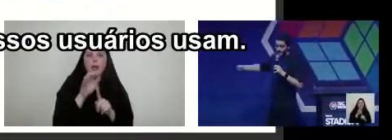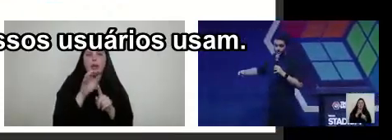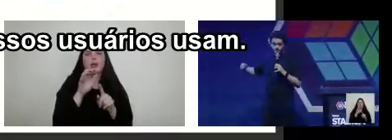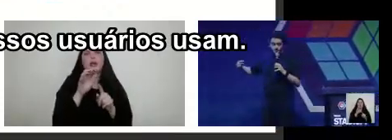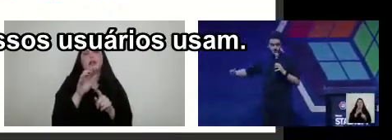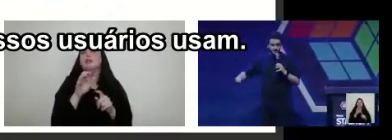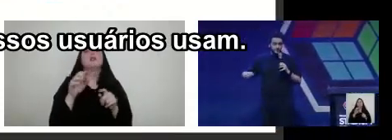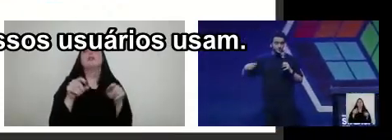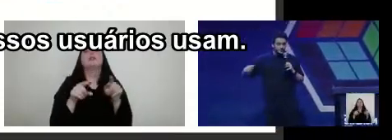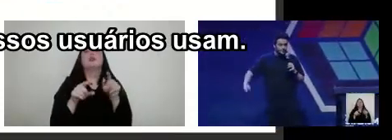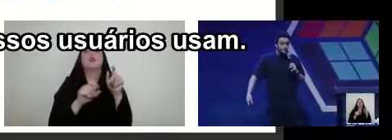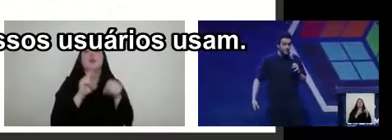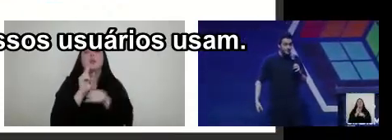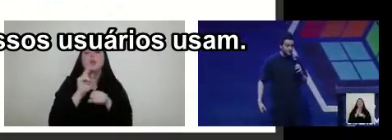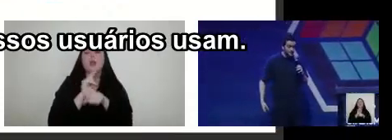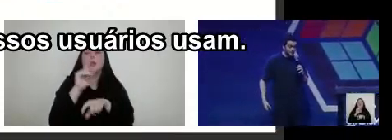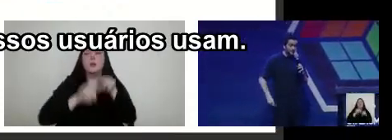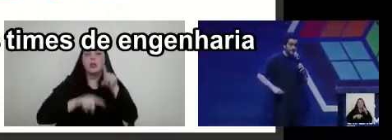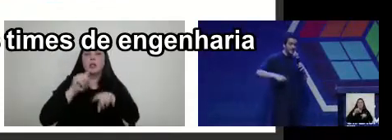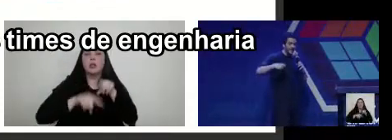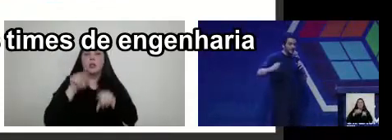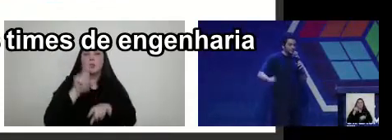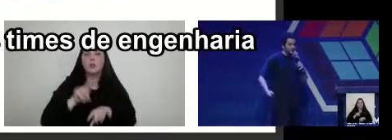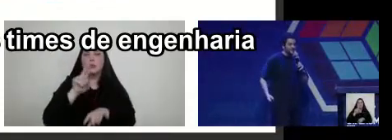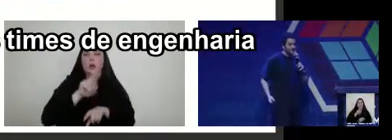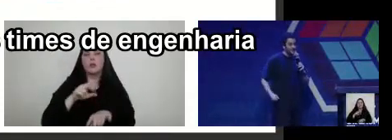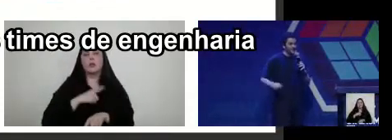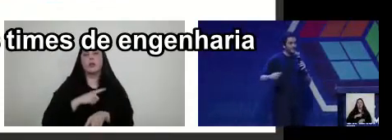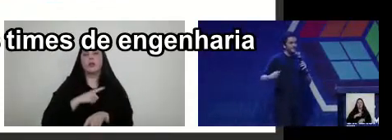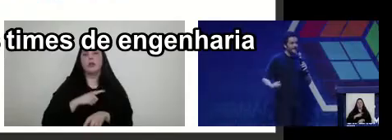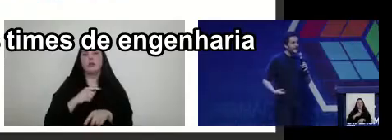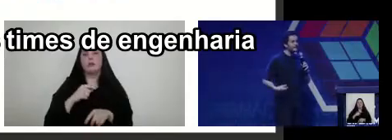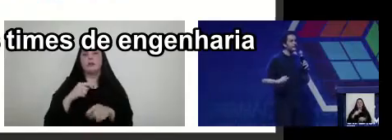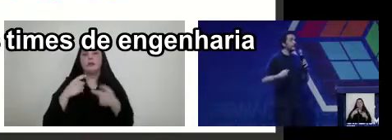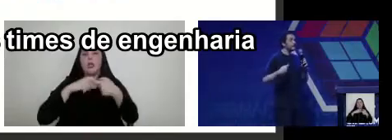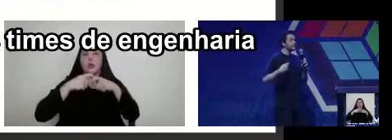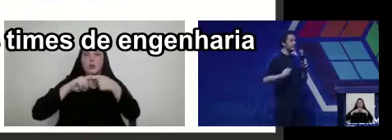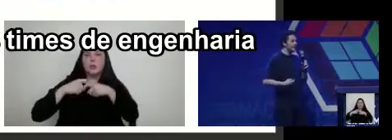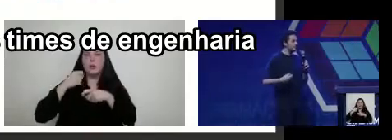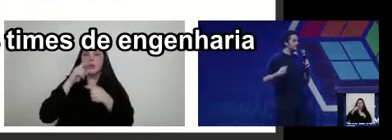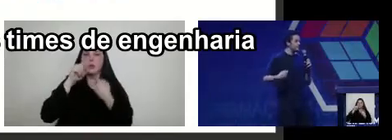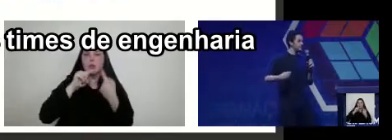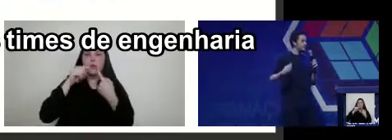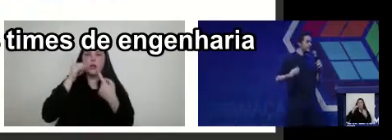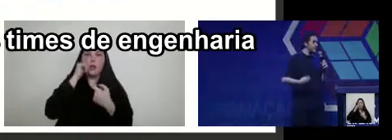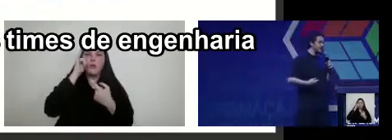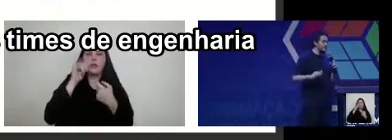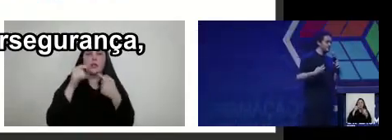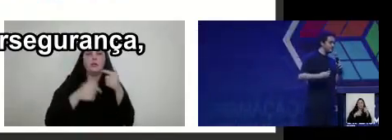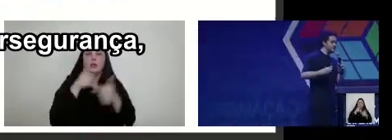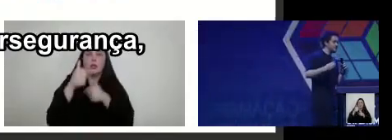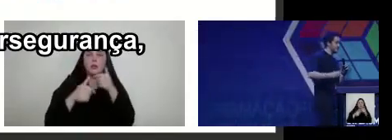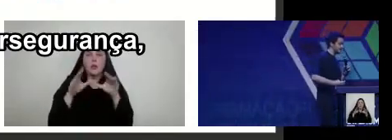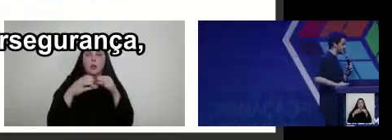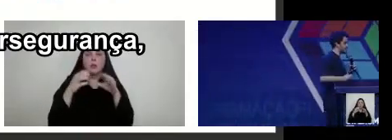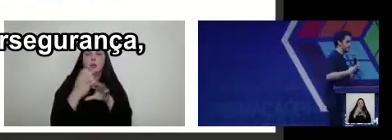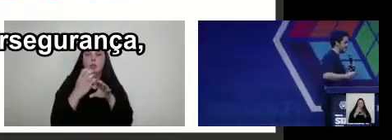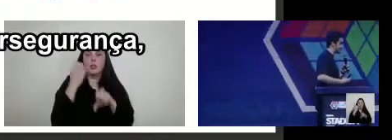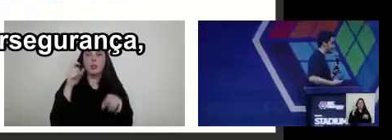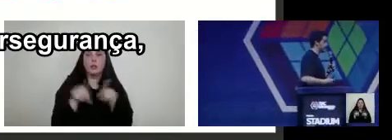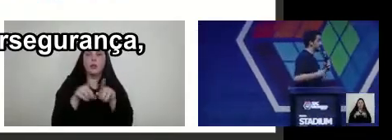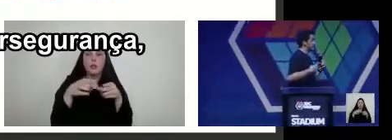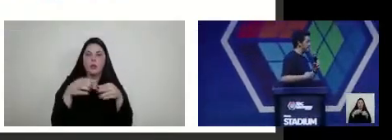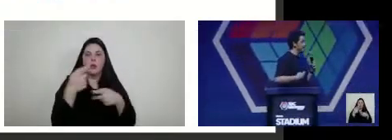então proteger os dispositivos que os nossos usuários usam. Automação para evitar que o trabalho dos times de engenharia e os times de